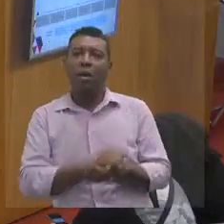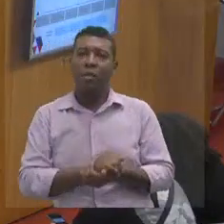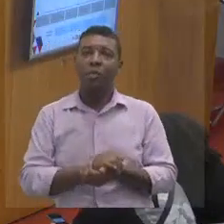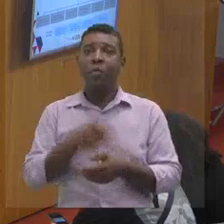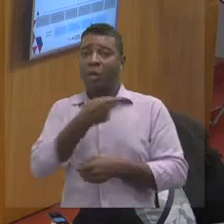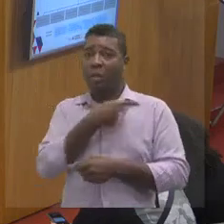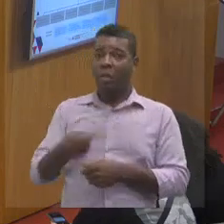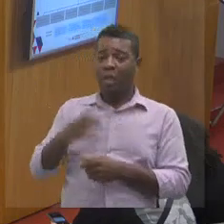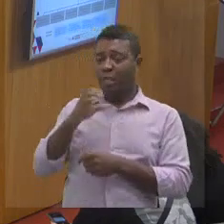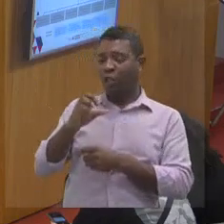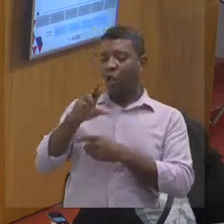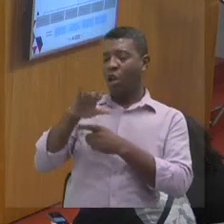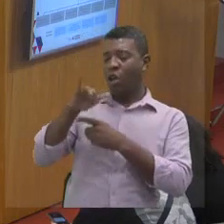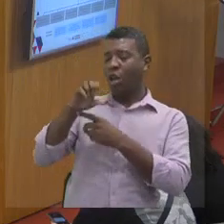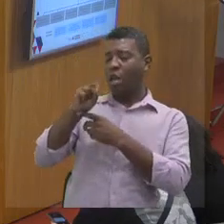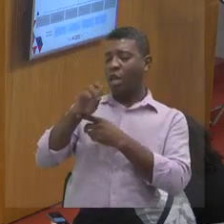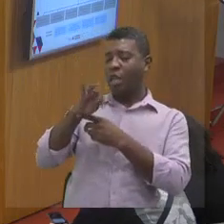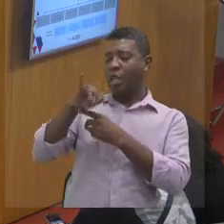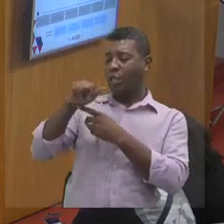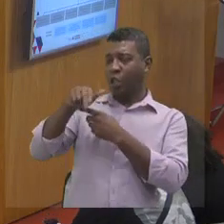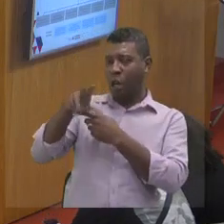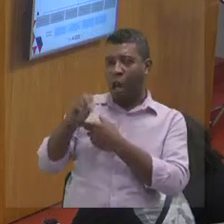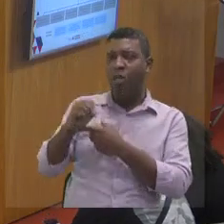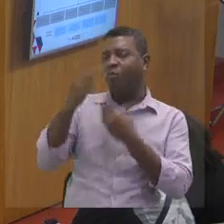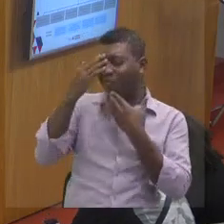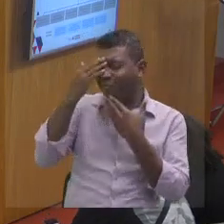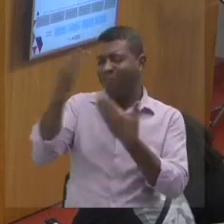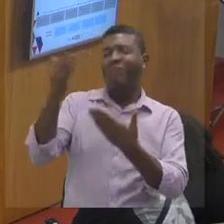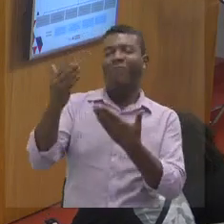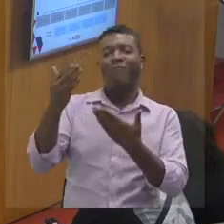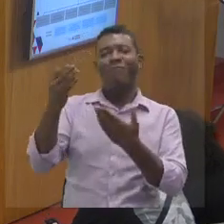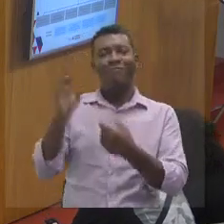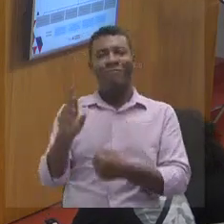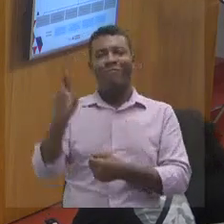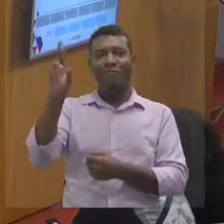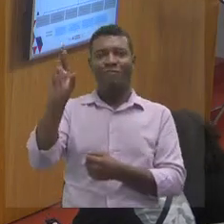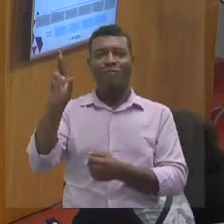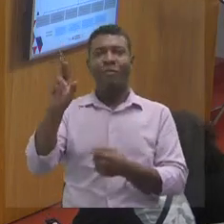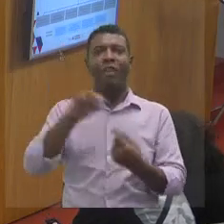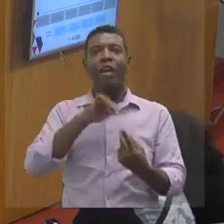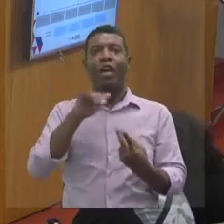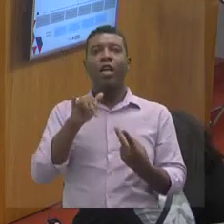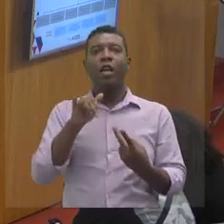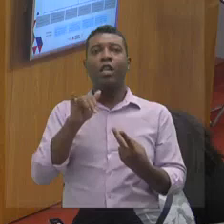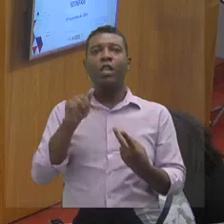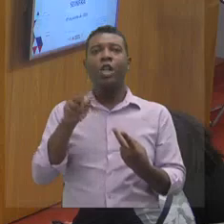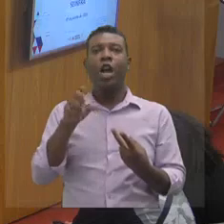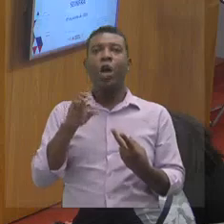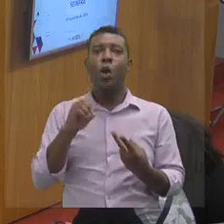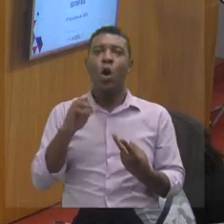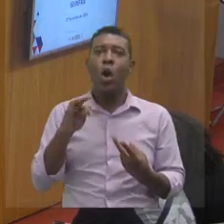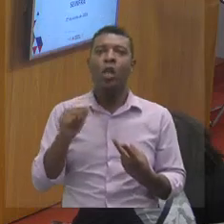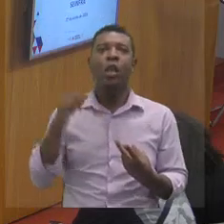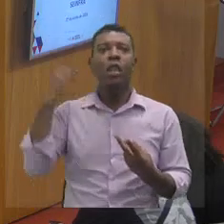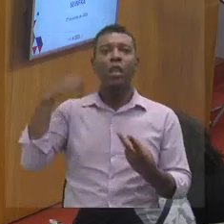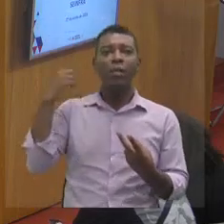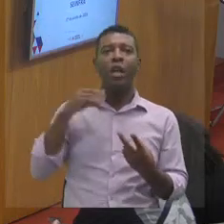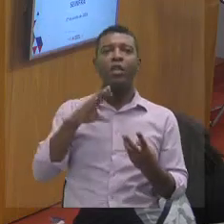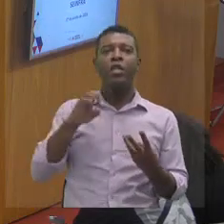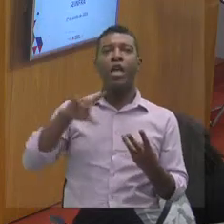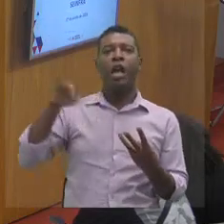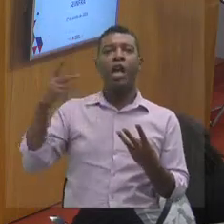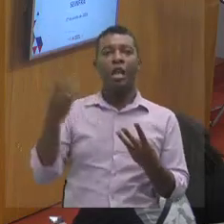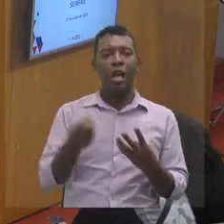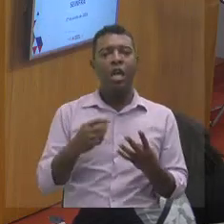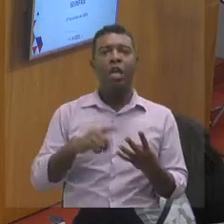Presidente jacota também cumprimenta que também né celinho Deputado celinho deputada Bela Gonçalves